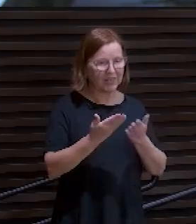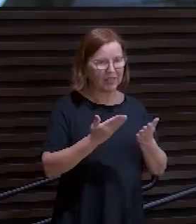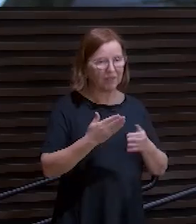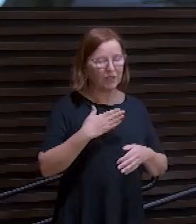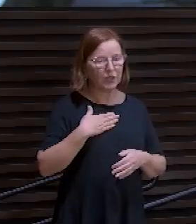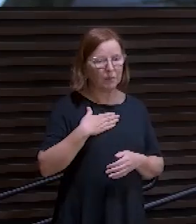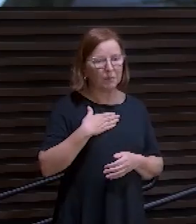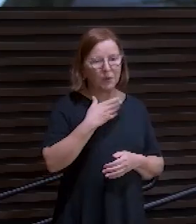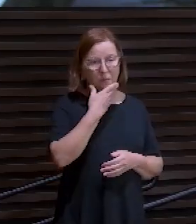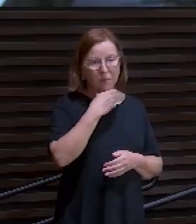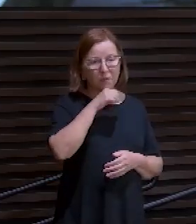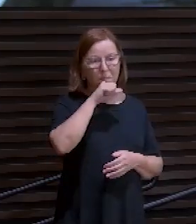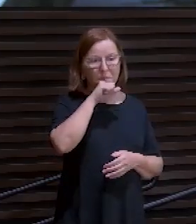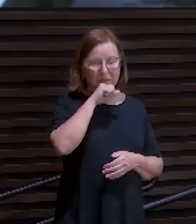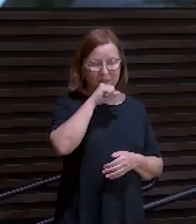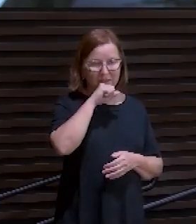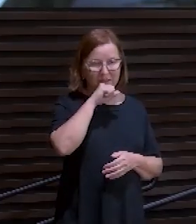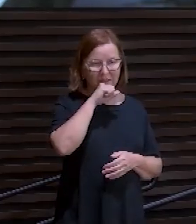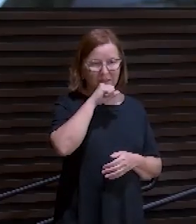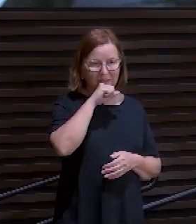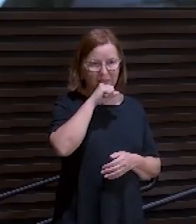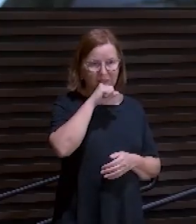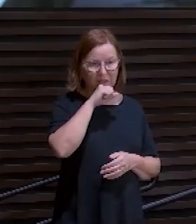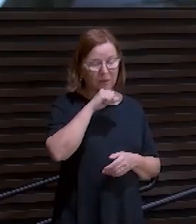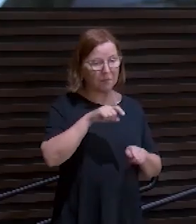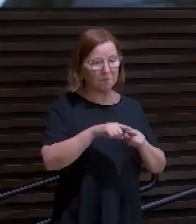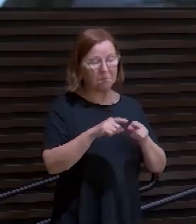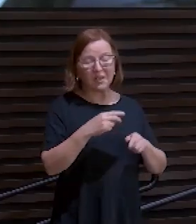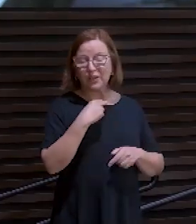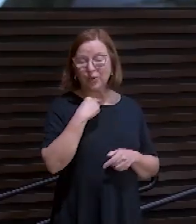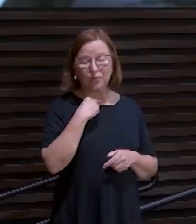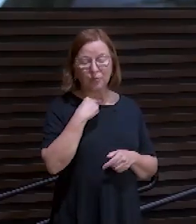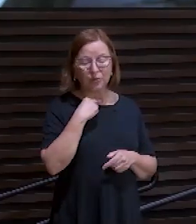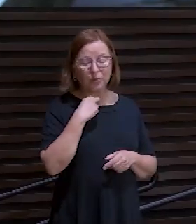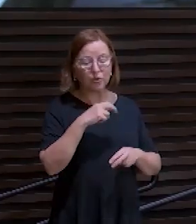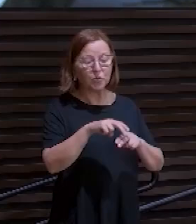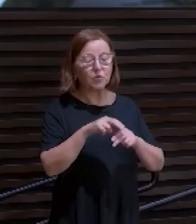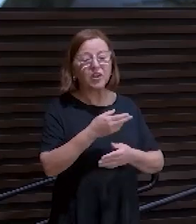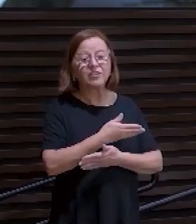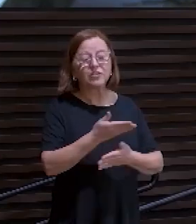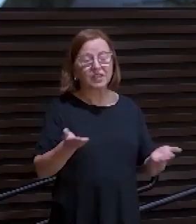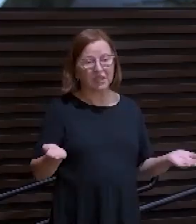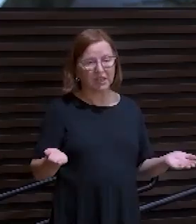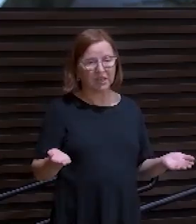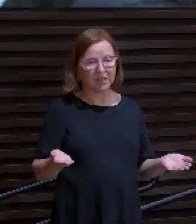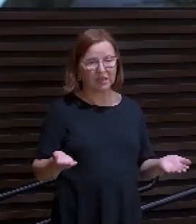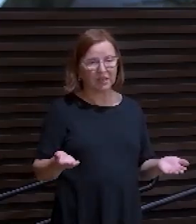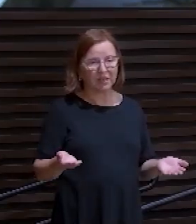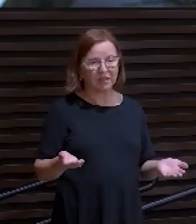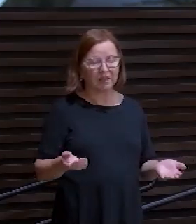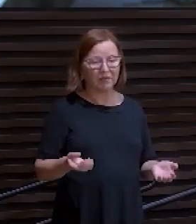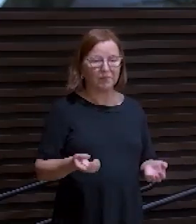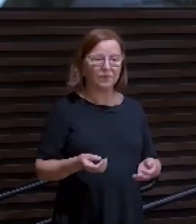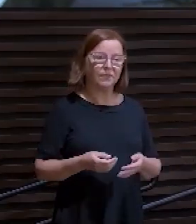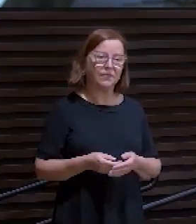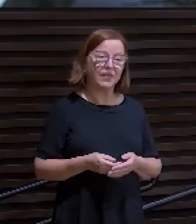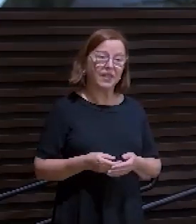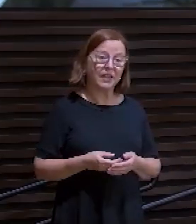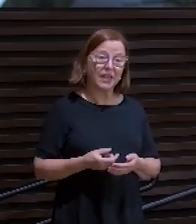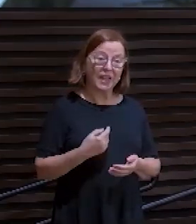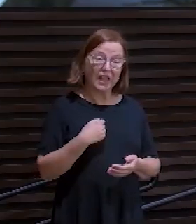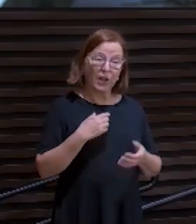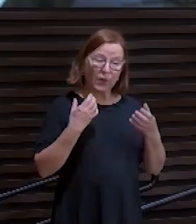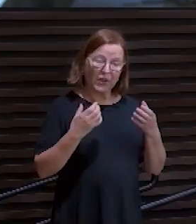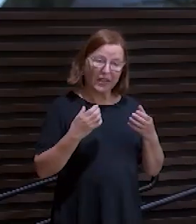vossa causa. Eu quero voltar para o meu pai. Eu estou aqui para salvá-los, mas eu quero